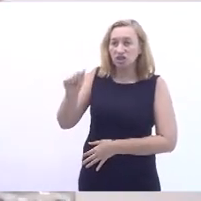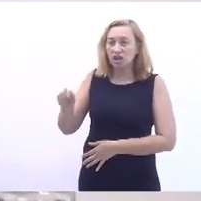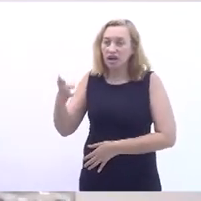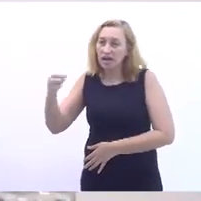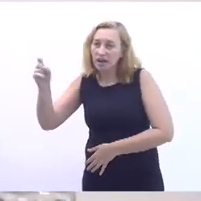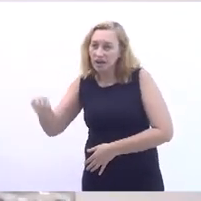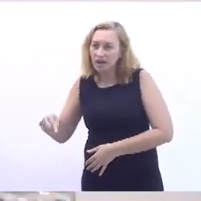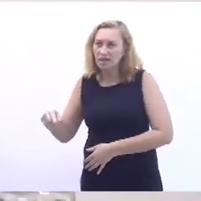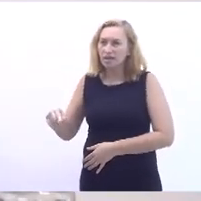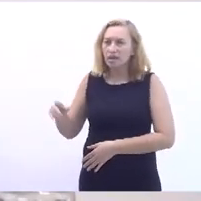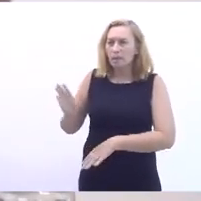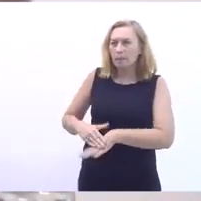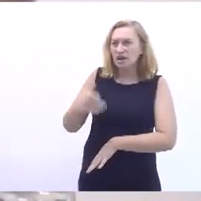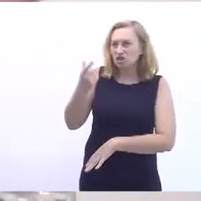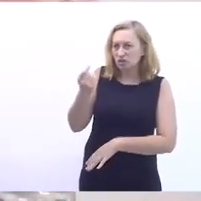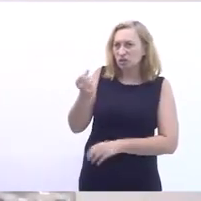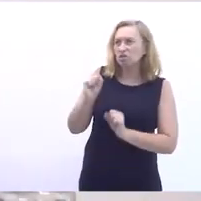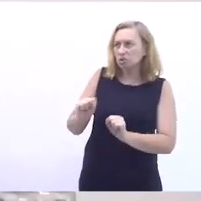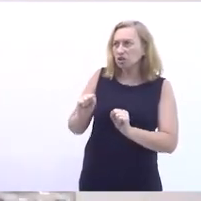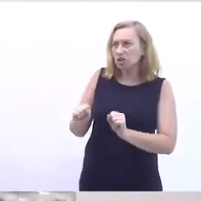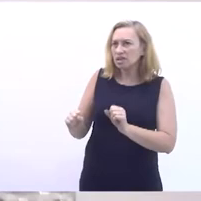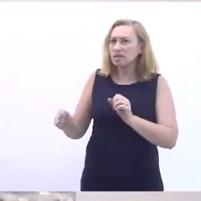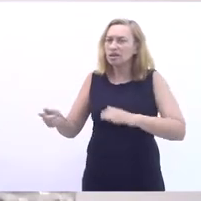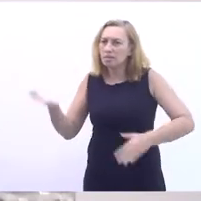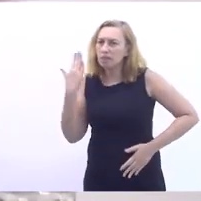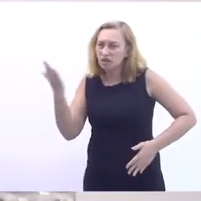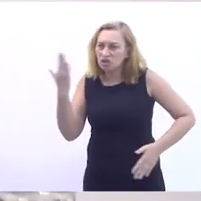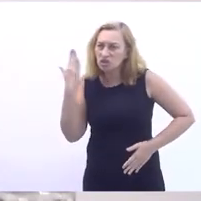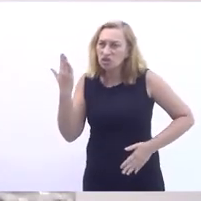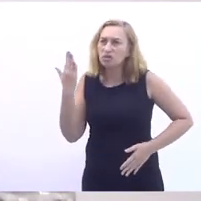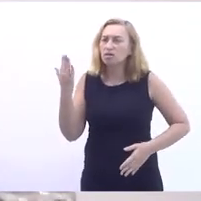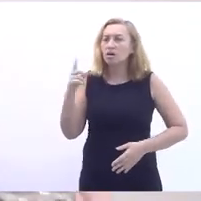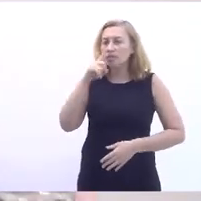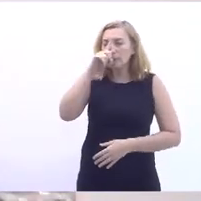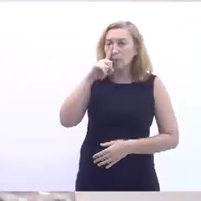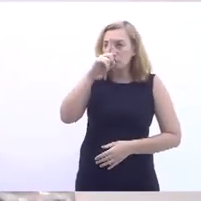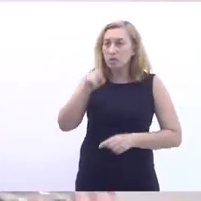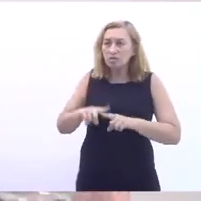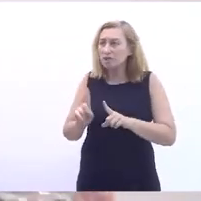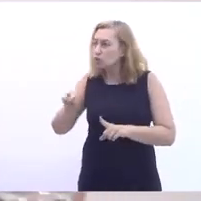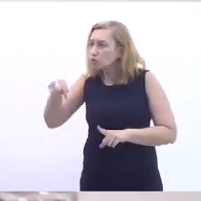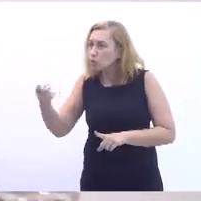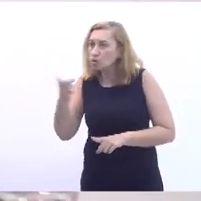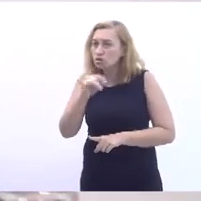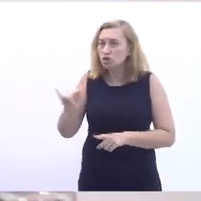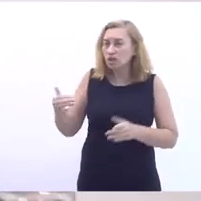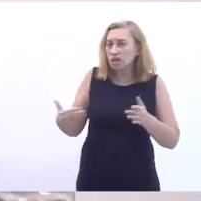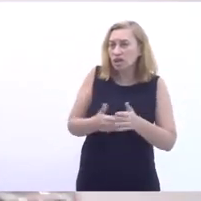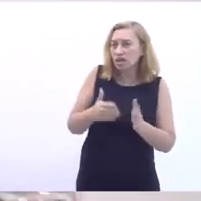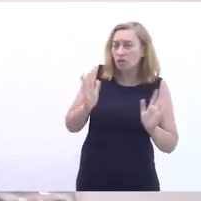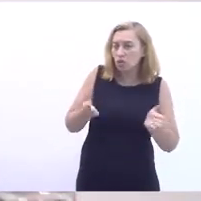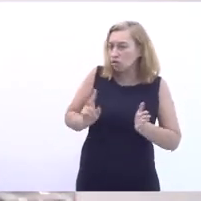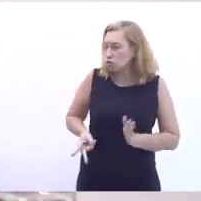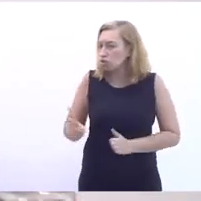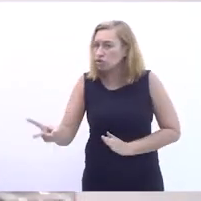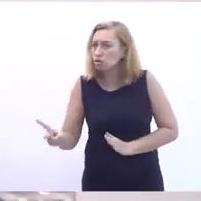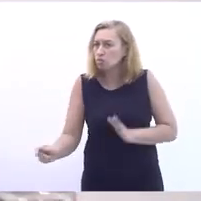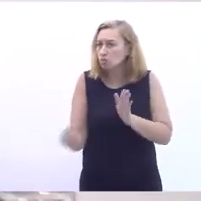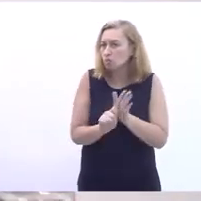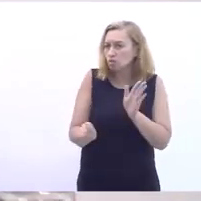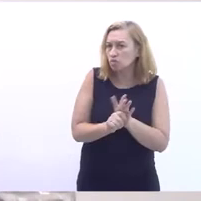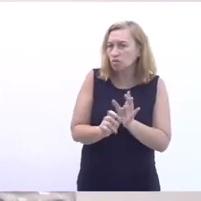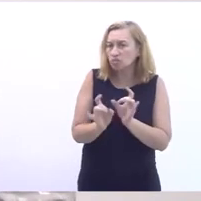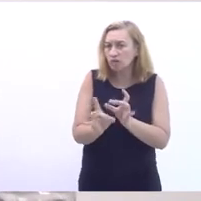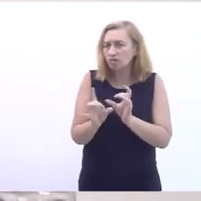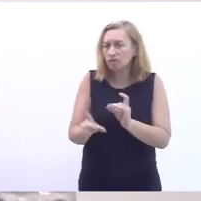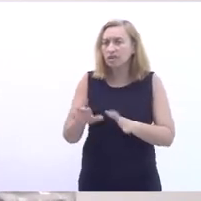mais de 20 pessoas que supostamente seriam traficantes perigosíssimos o caramba e no dia seguinte até hoje tá tendo tráfico de drogas no